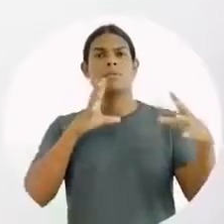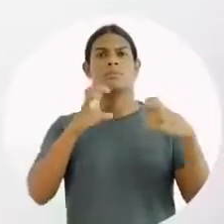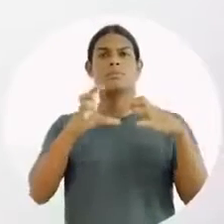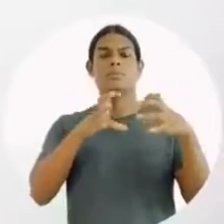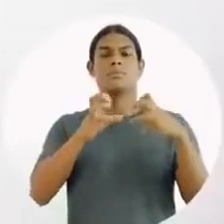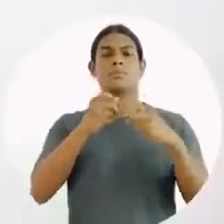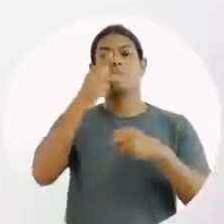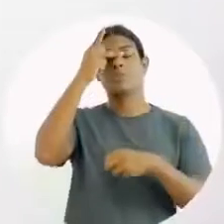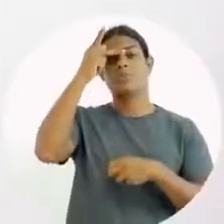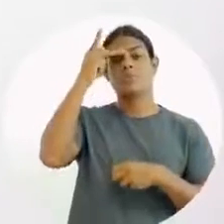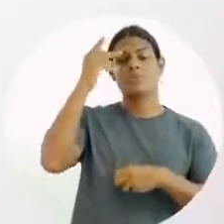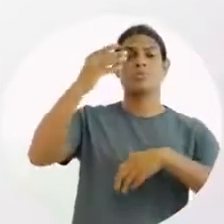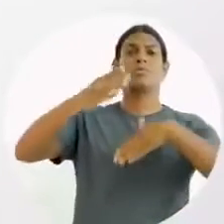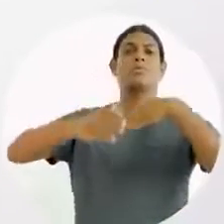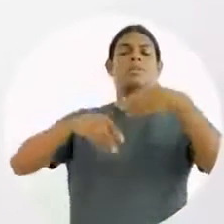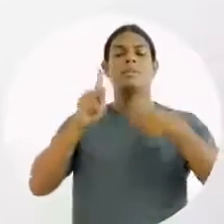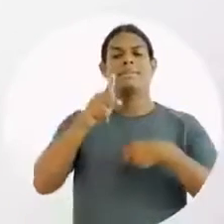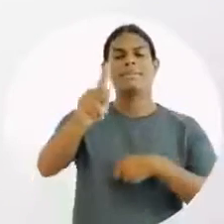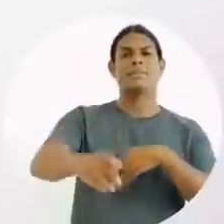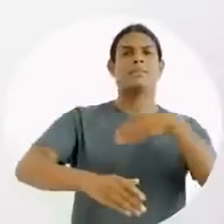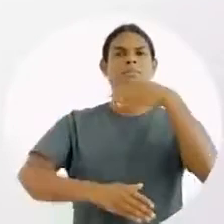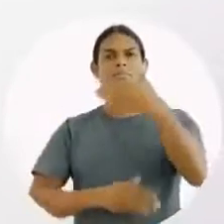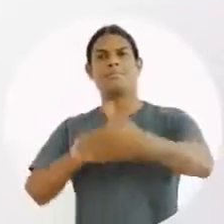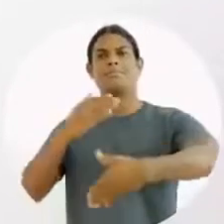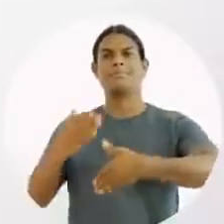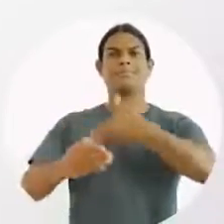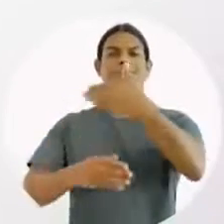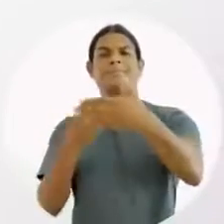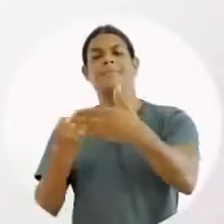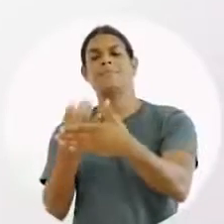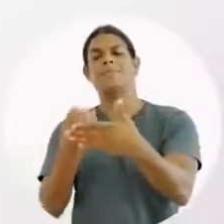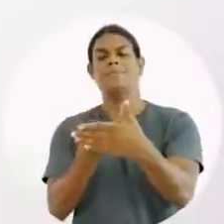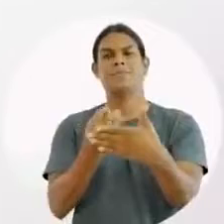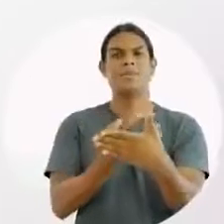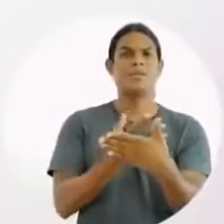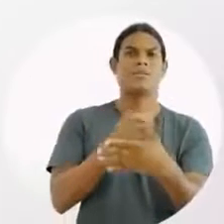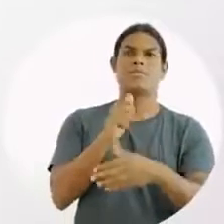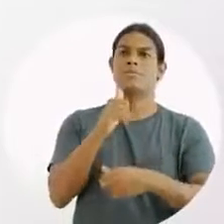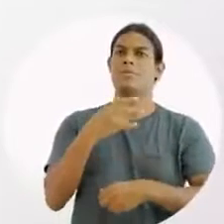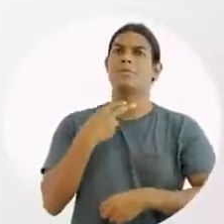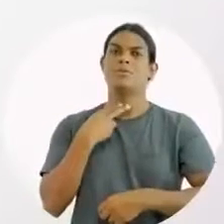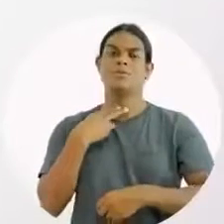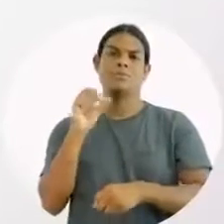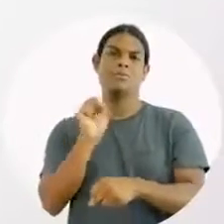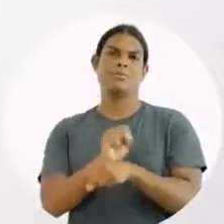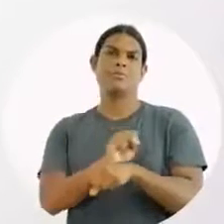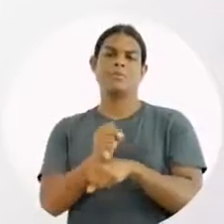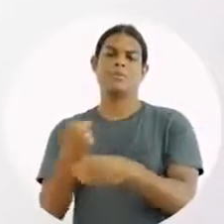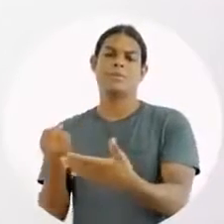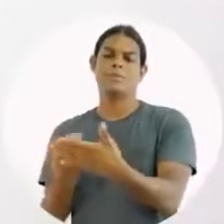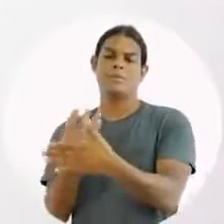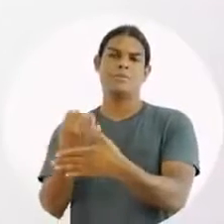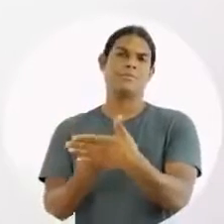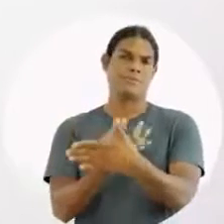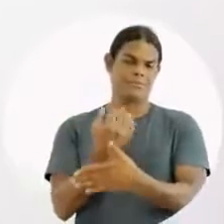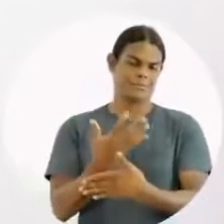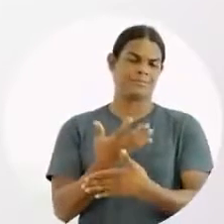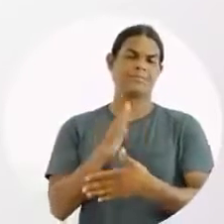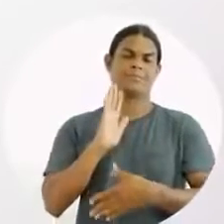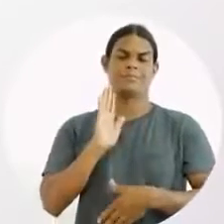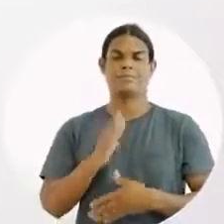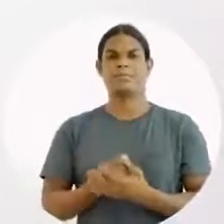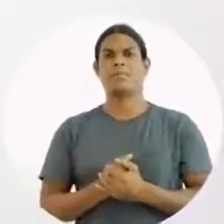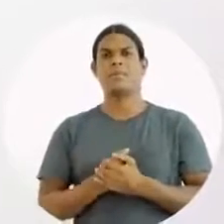produzir, para que o aumento da lucratividade fosse evidente nessas organizações. Bom, vamos passar